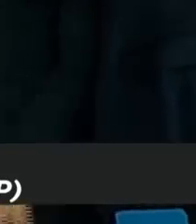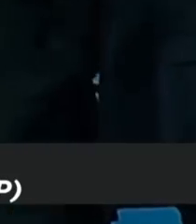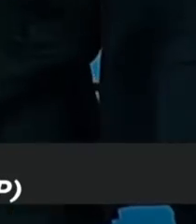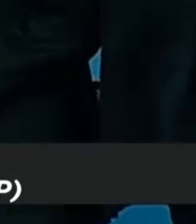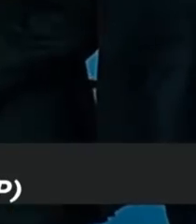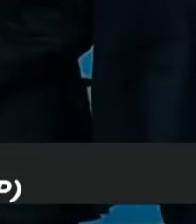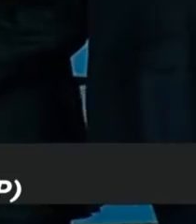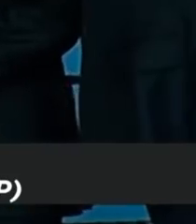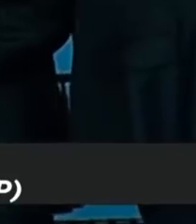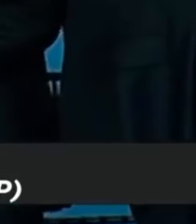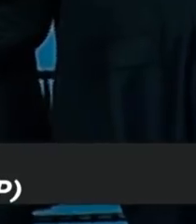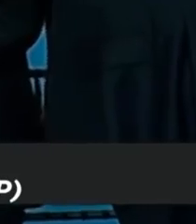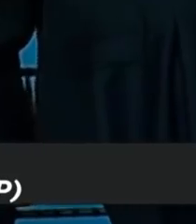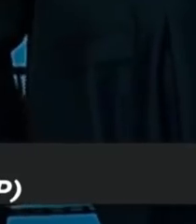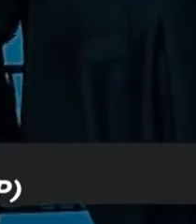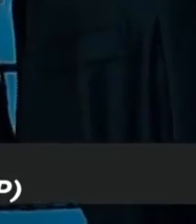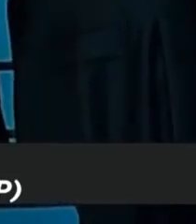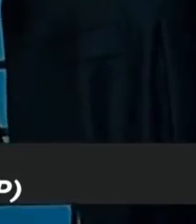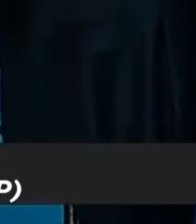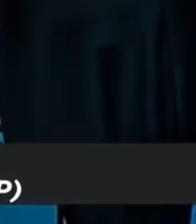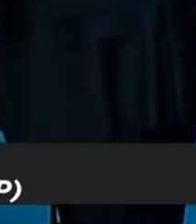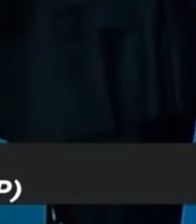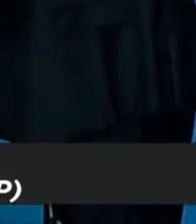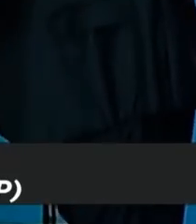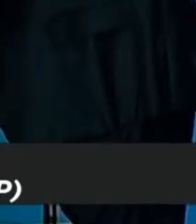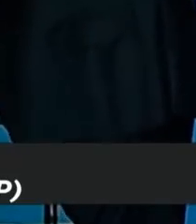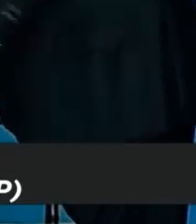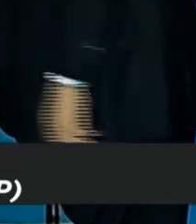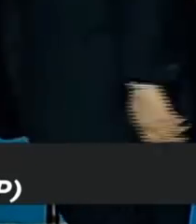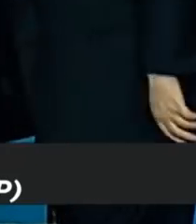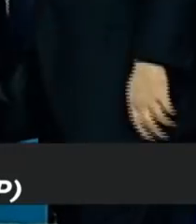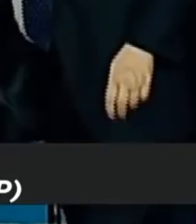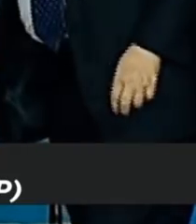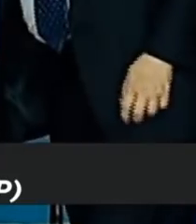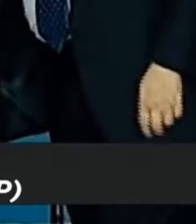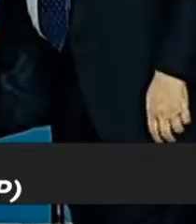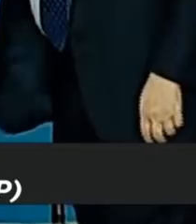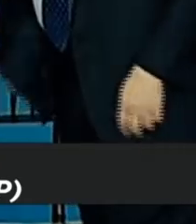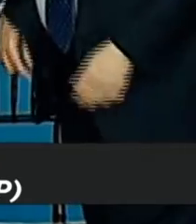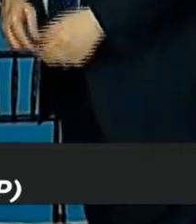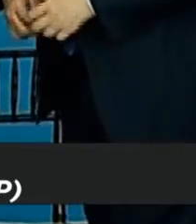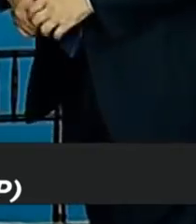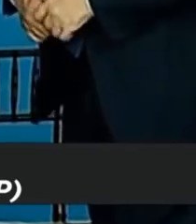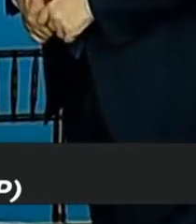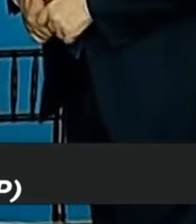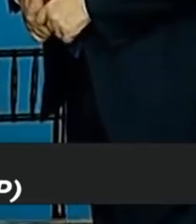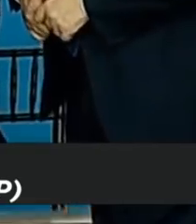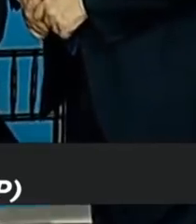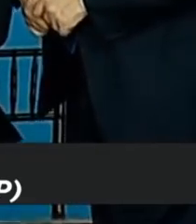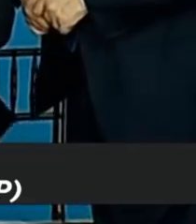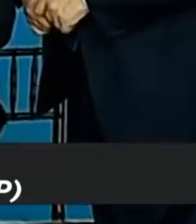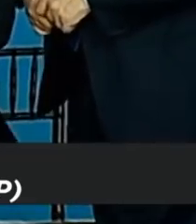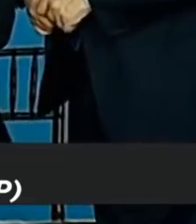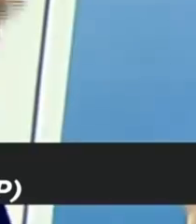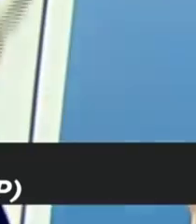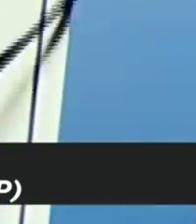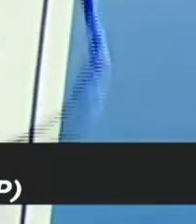Especiais Principal do Satélite de Geoestacionário de Defesa e Comunicações Estratégicas,